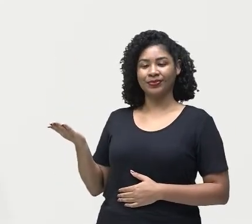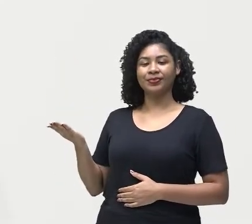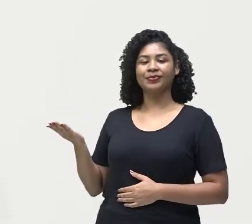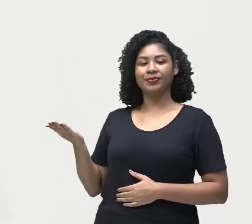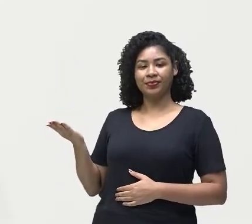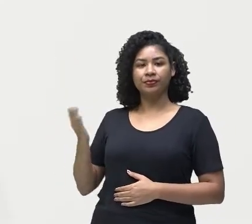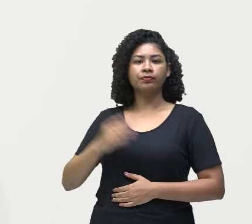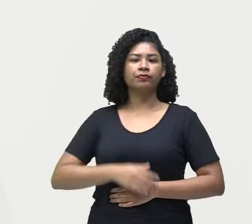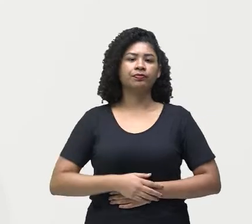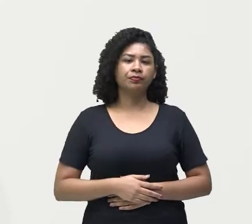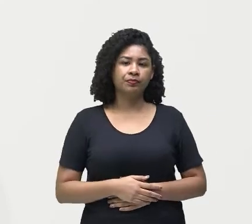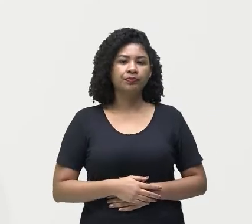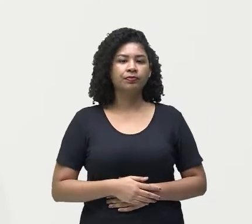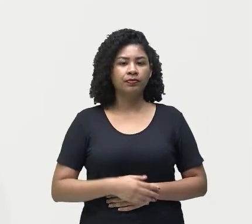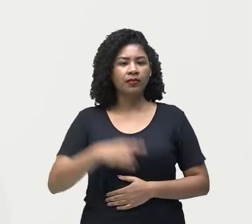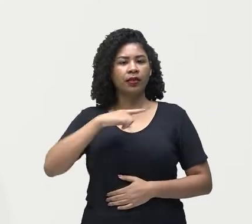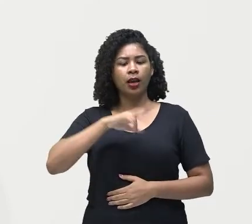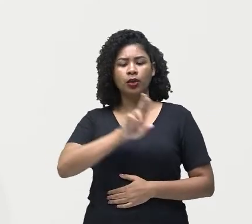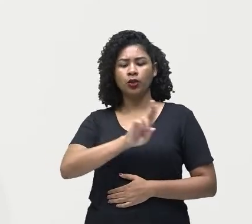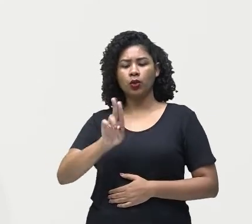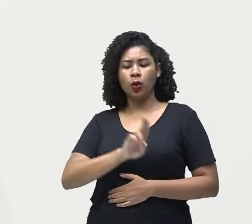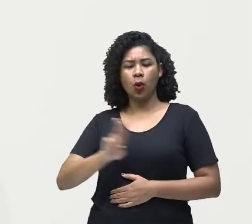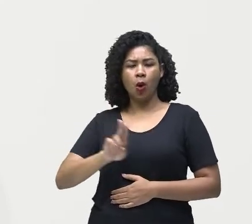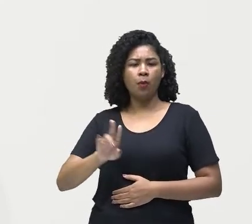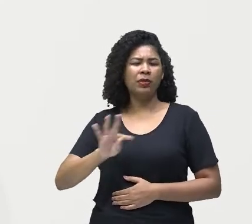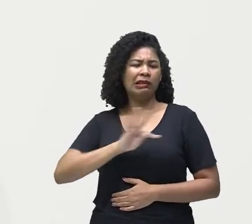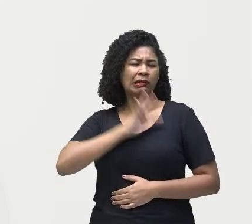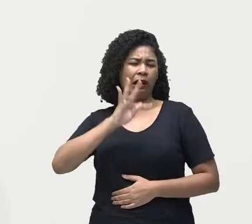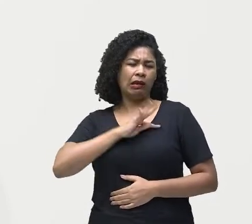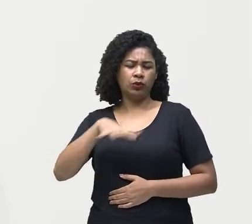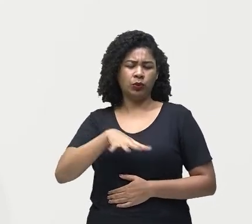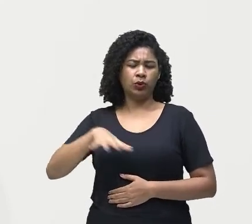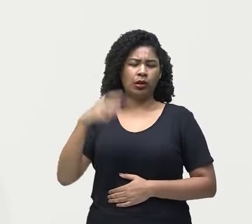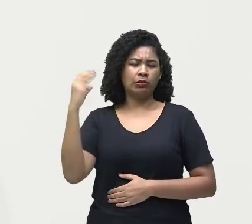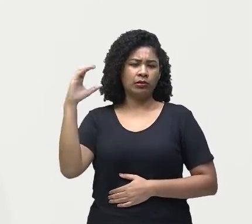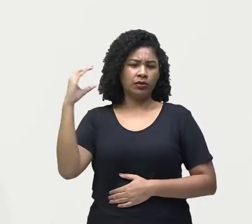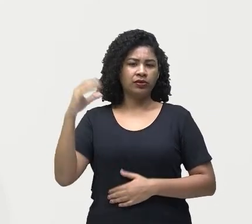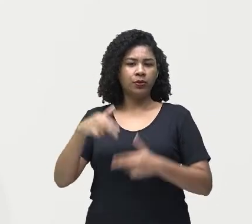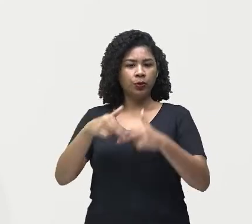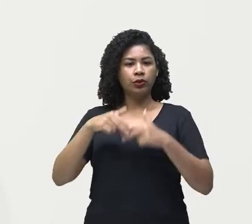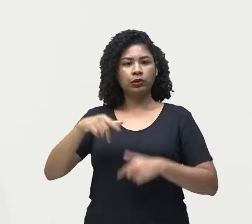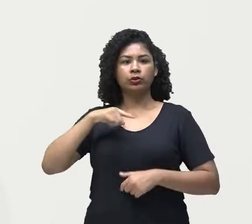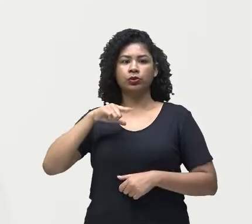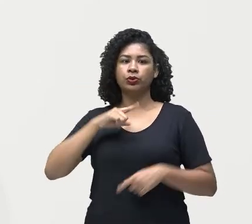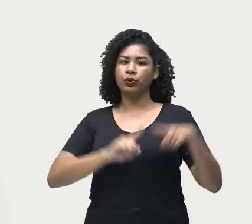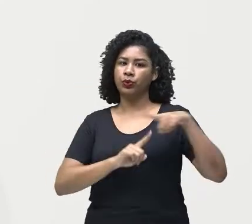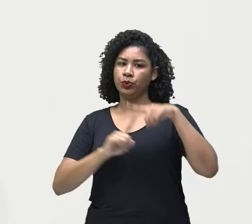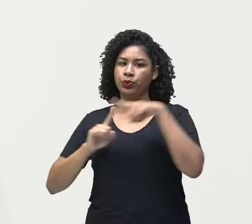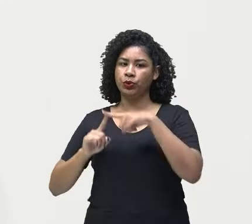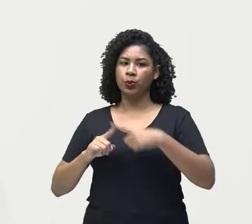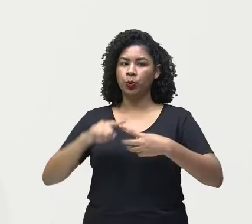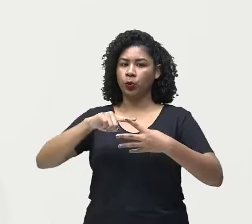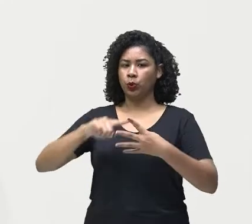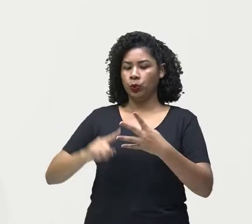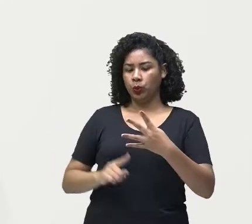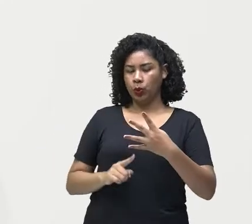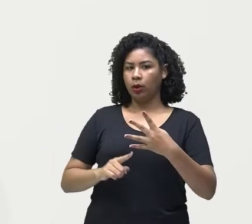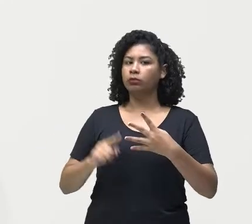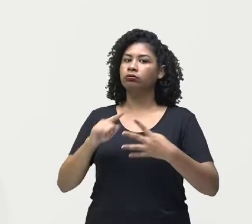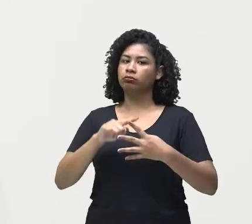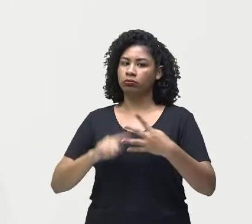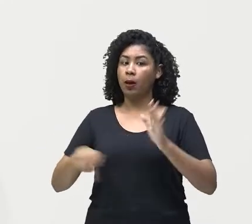Existem diferentes nomes técnicos para classificar o status epidemiológico de uma